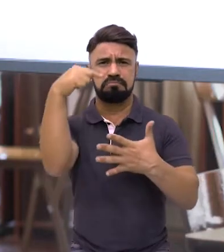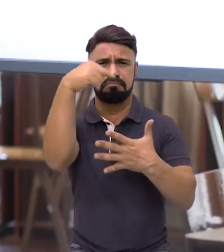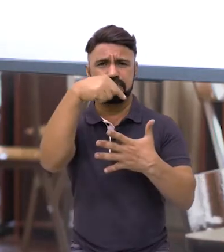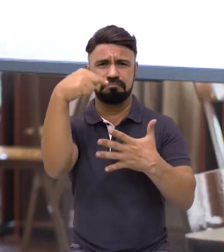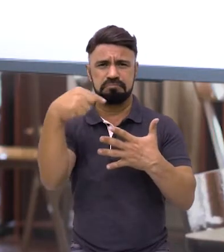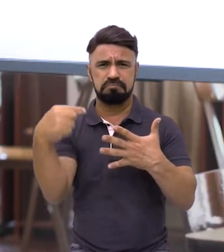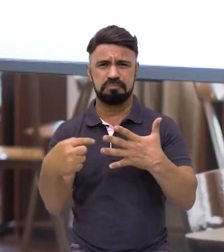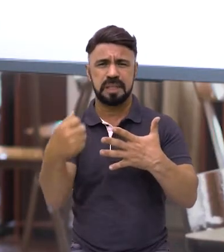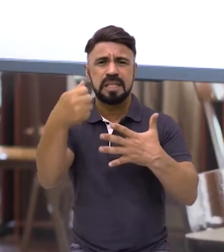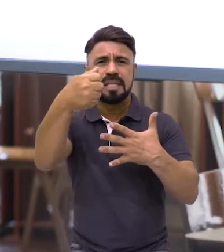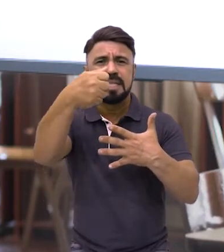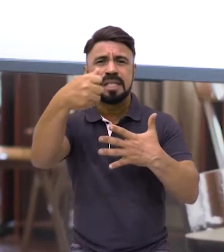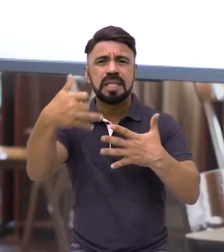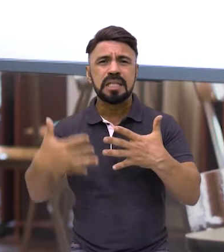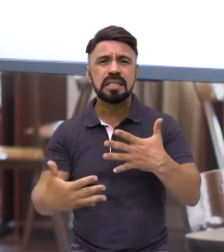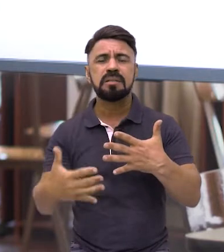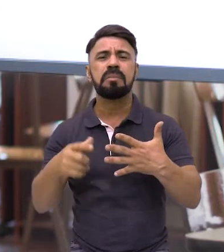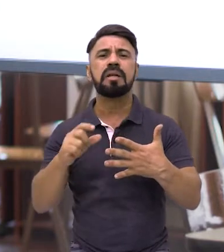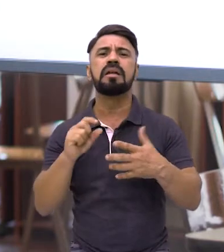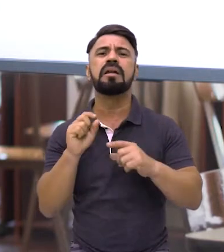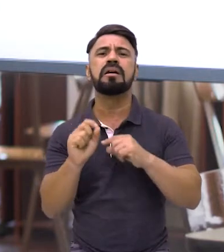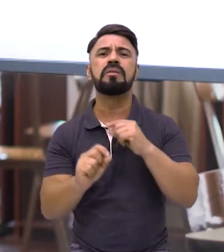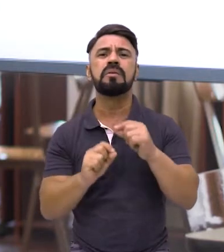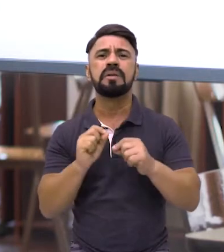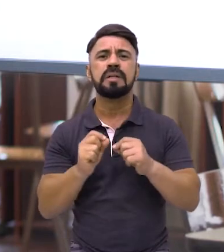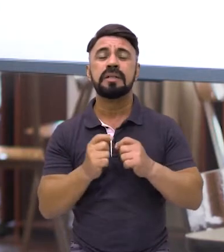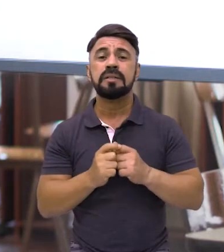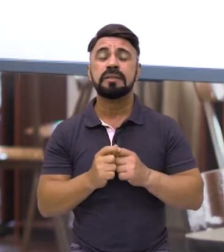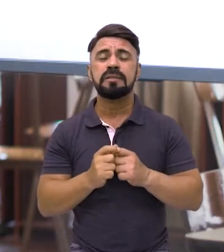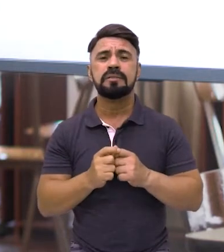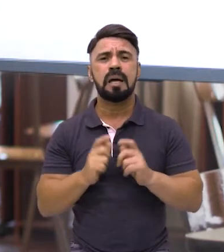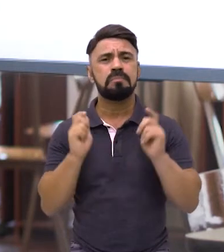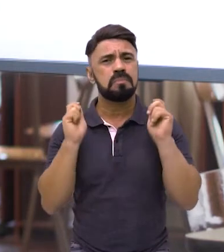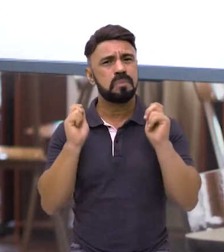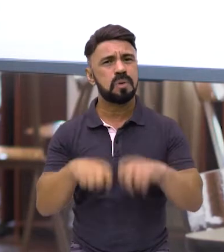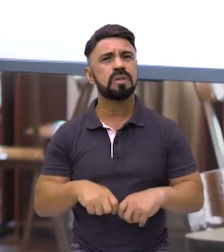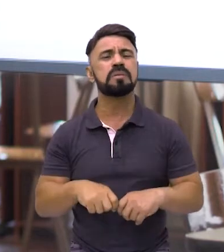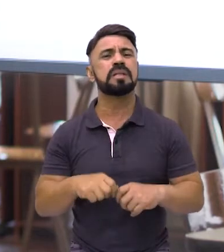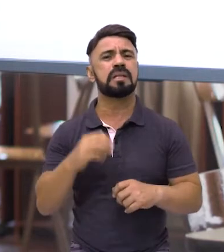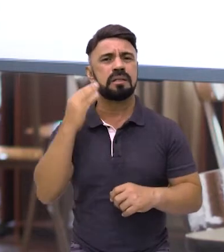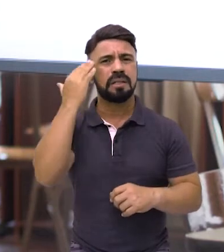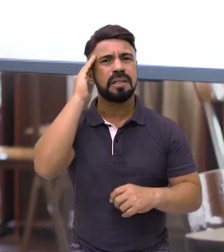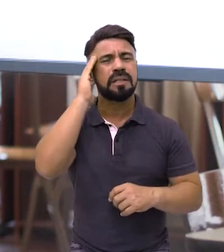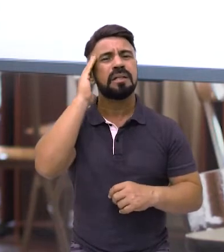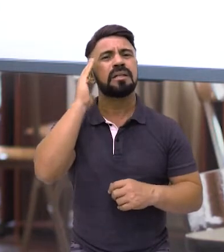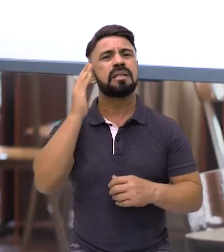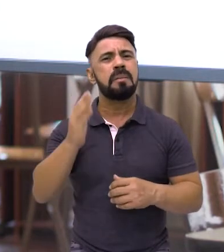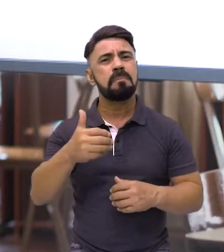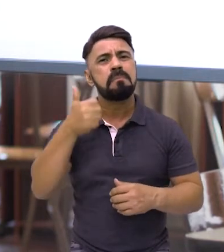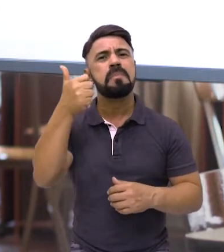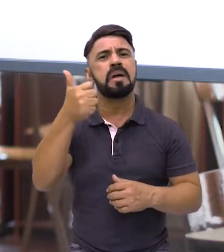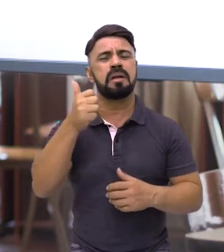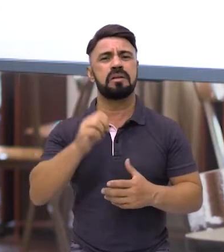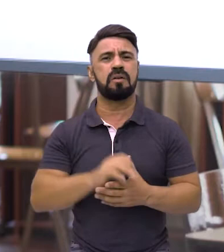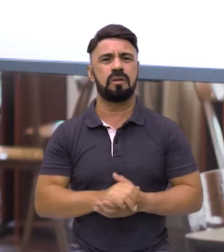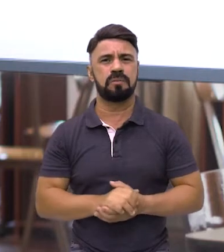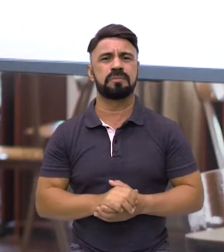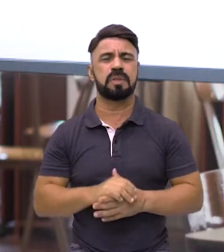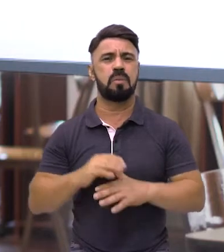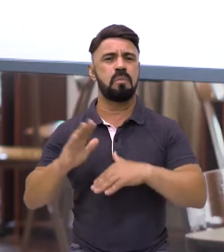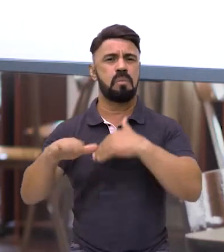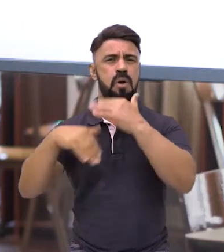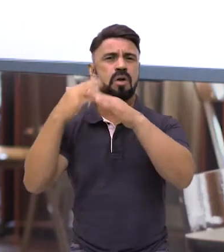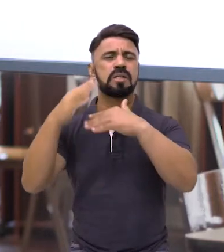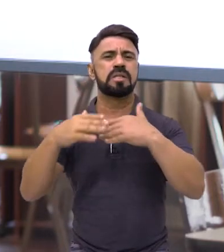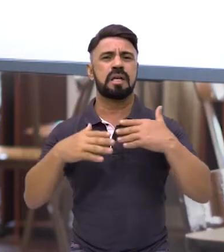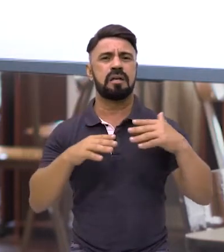nos explica e nos dá a possibilidade de entendermos bem melhor esse